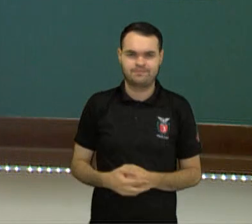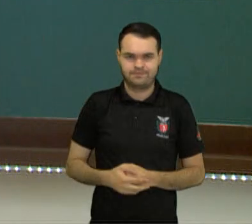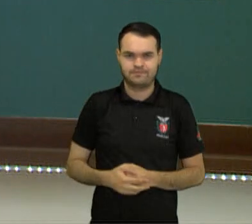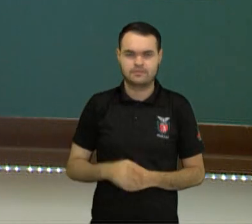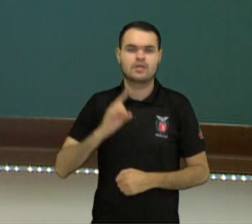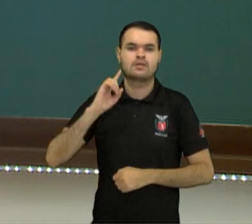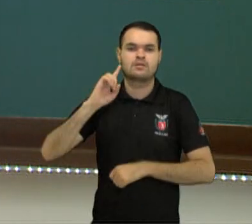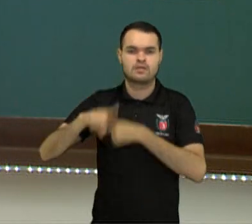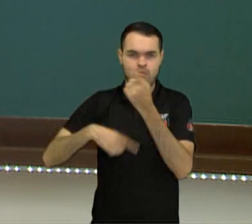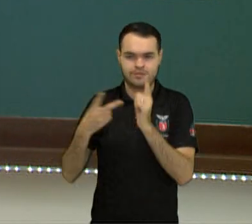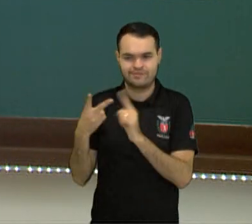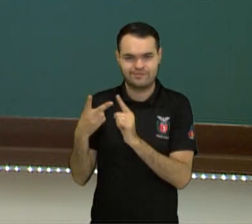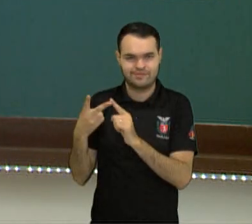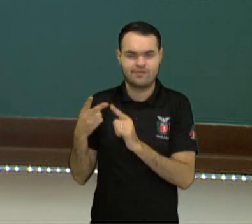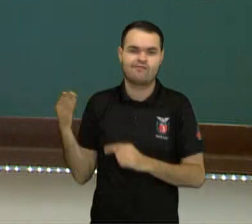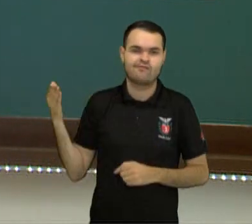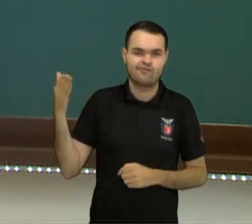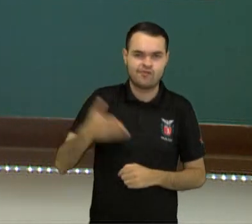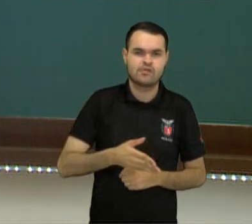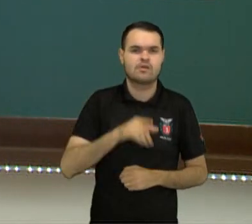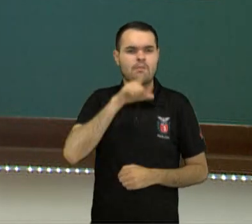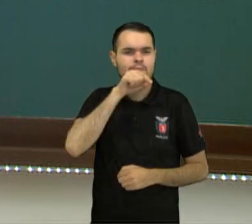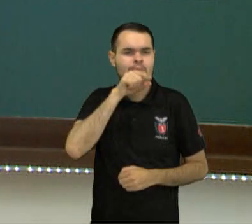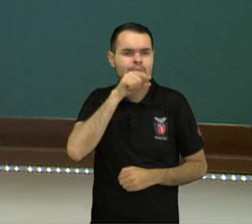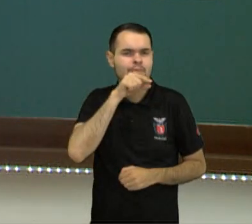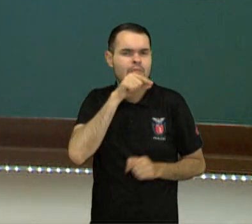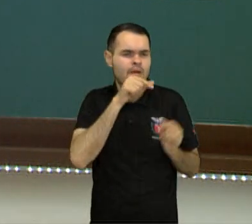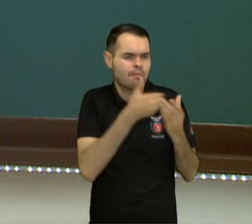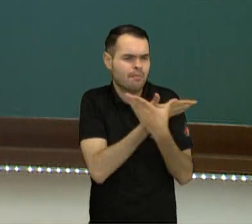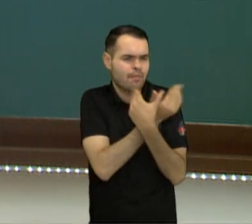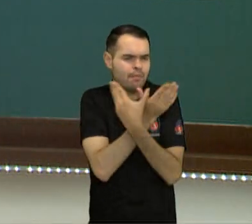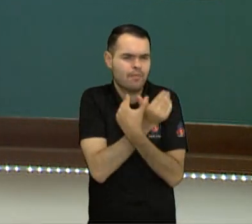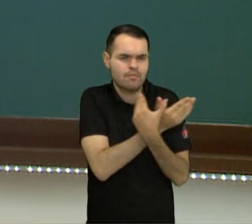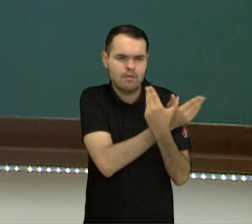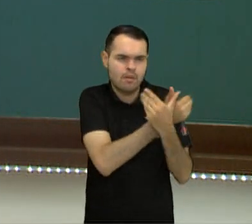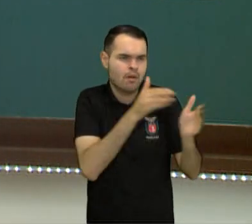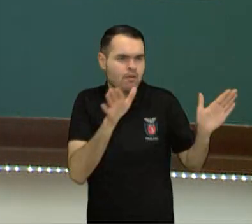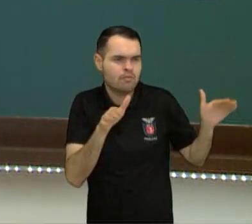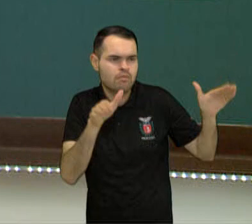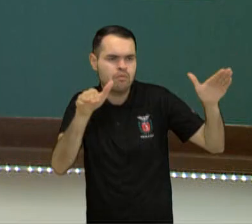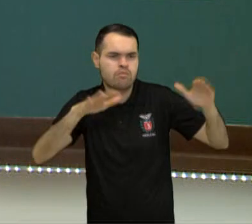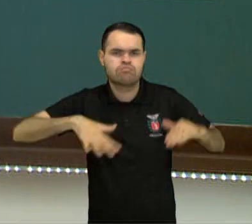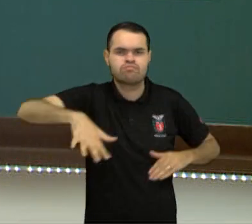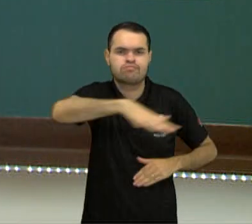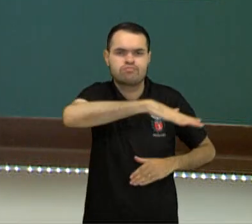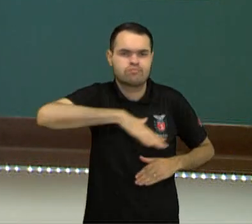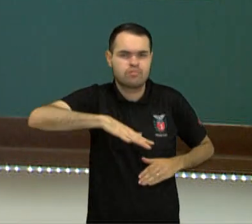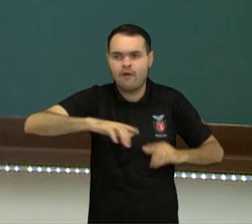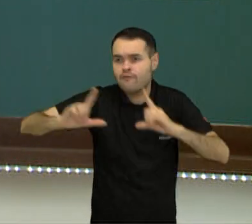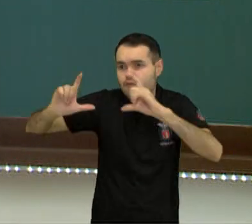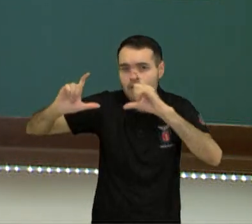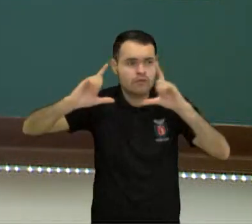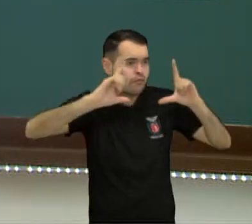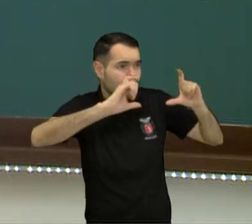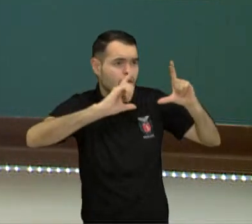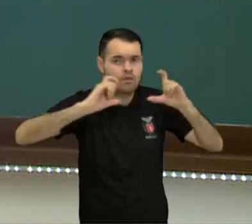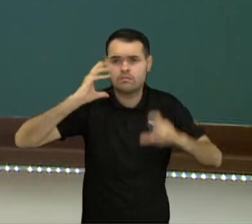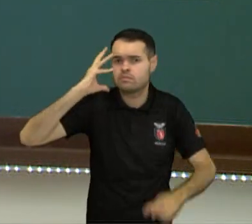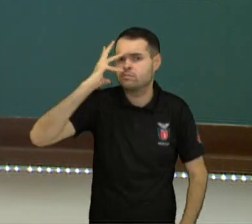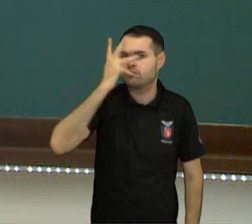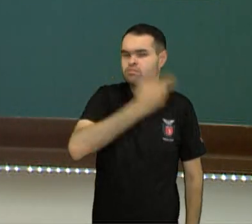das Aves, vi pássaros, muitos pássaros lindos e tirei fotos incríveis, ok? Daí ela